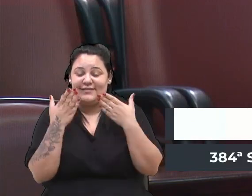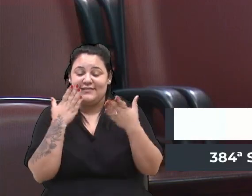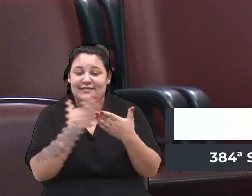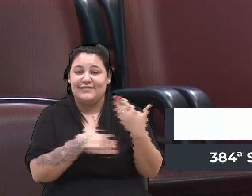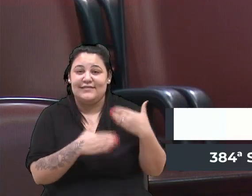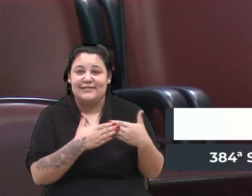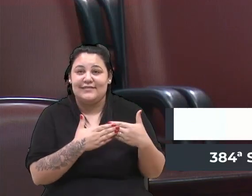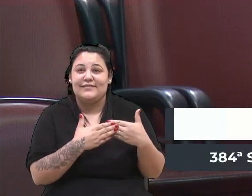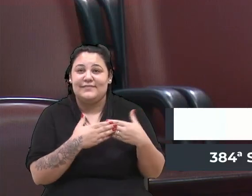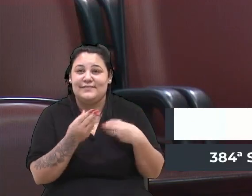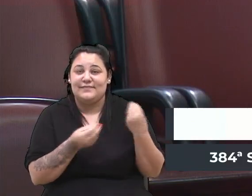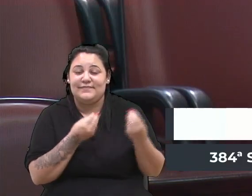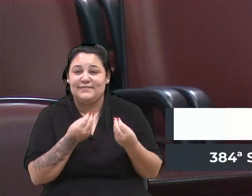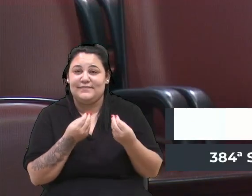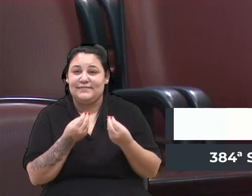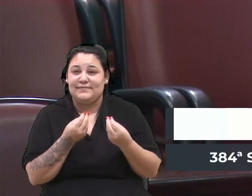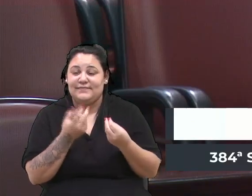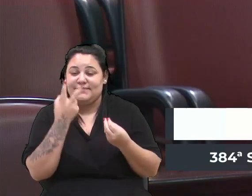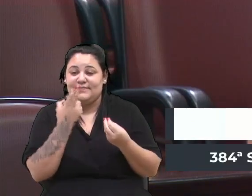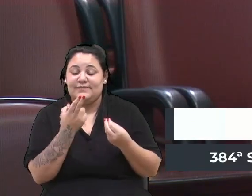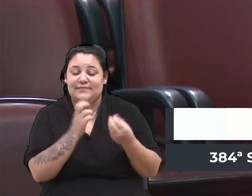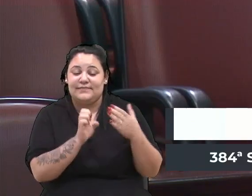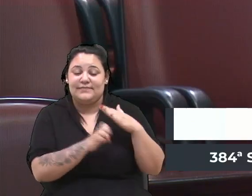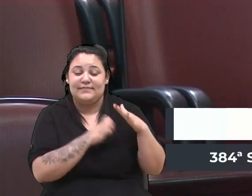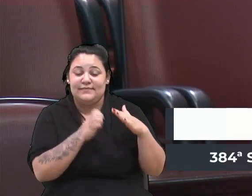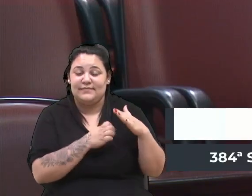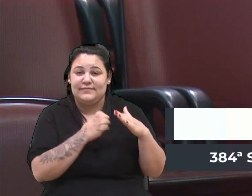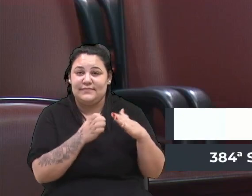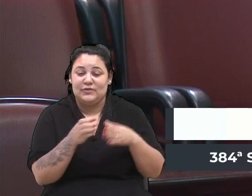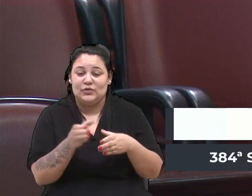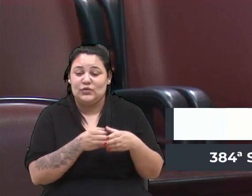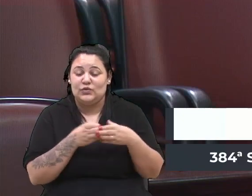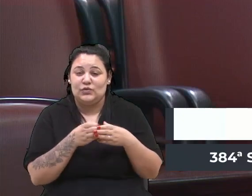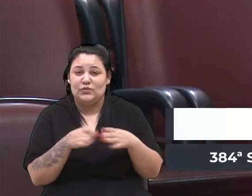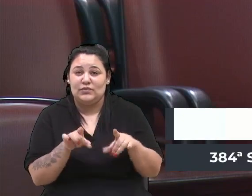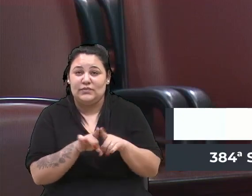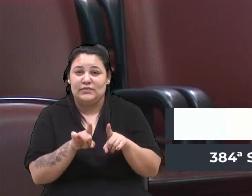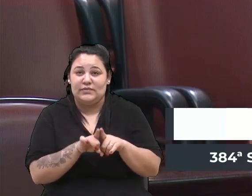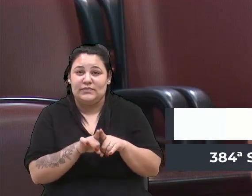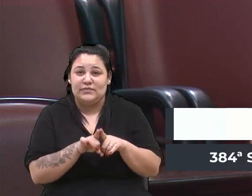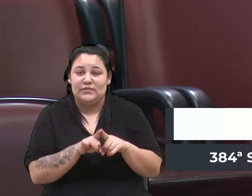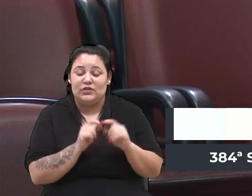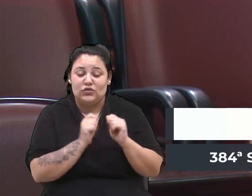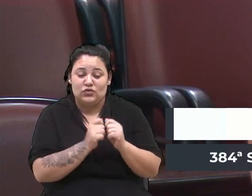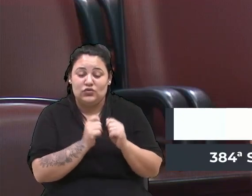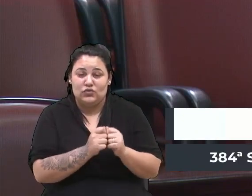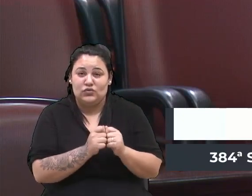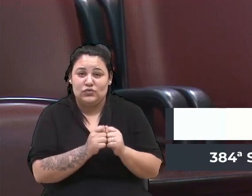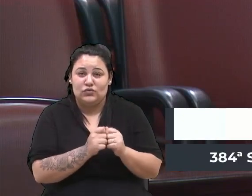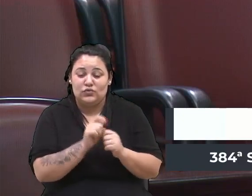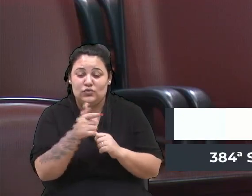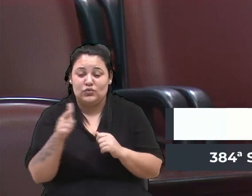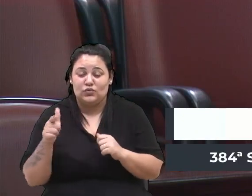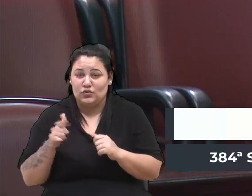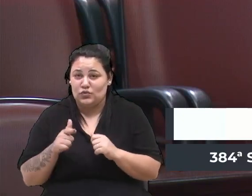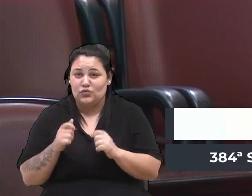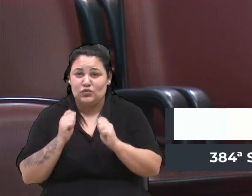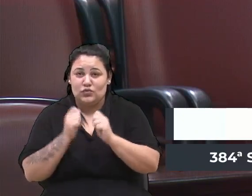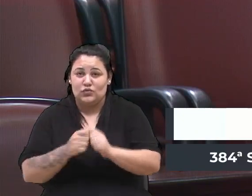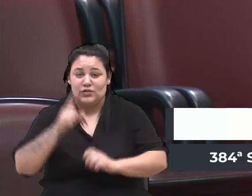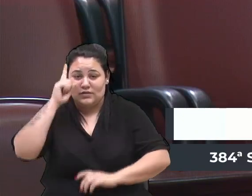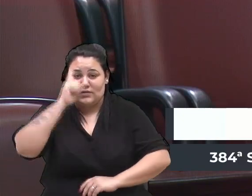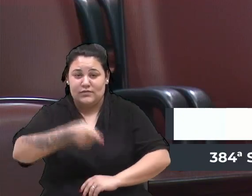de uma empresa, de uma corporação. Senta com seus cabeças numa mesa e dá ordem. Eu quero que vocês façam desse